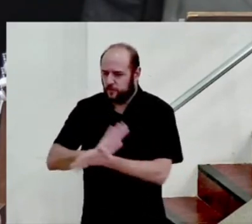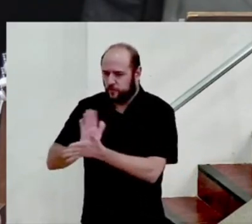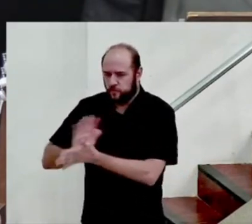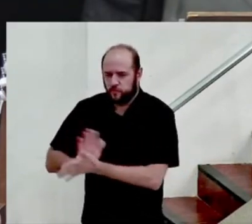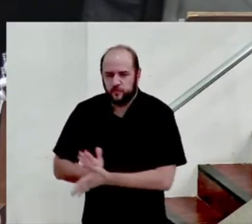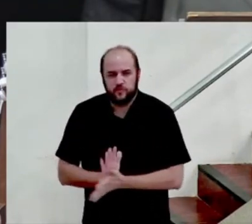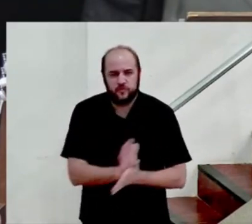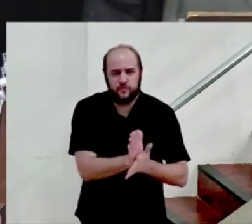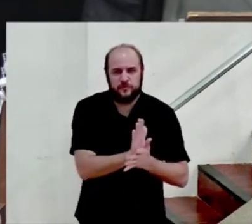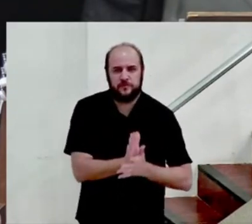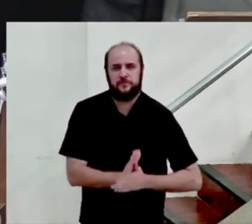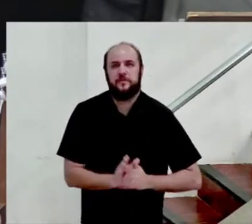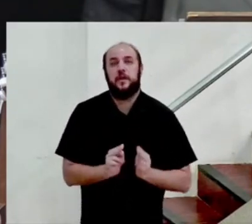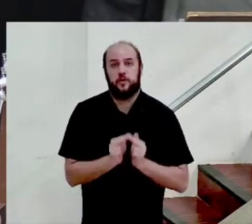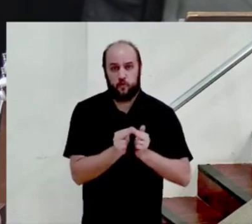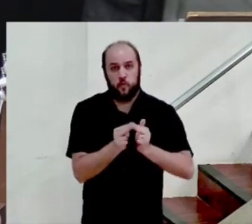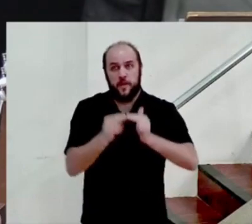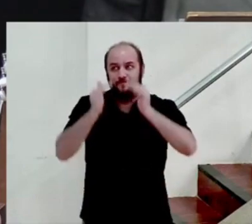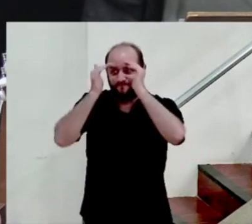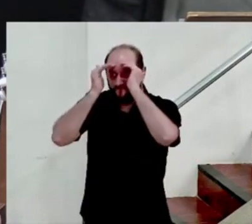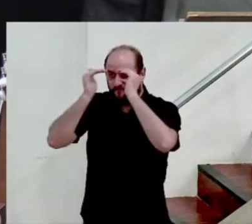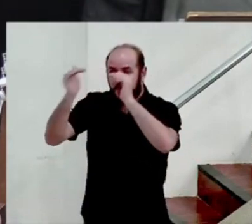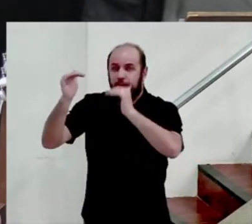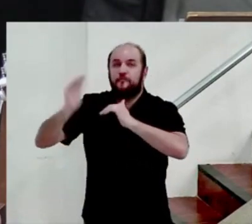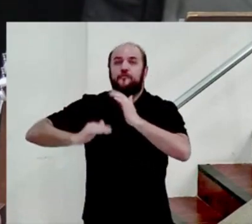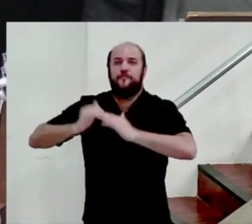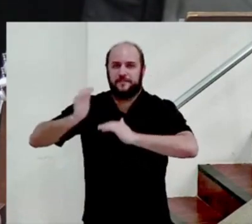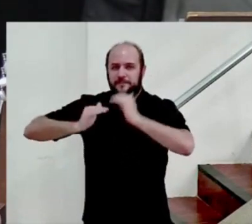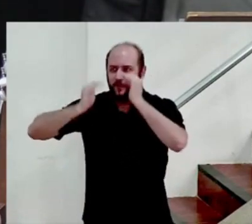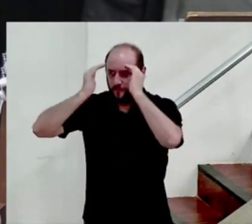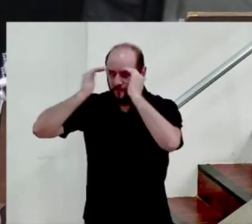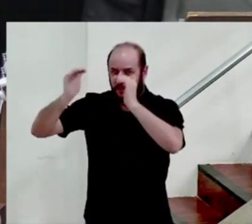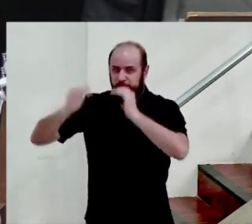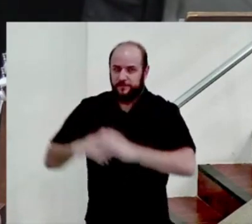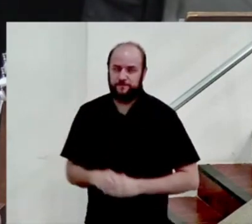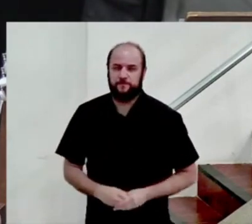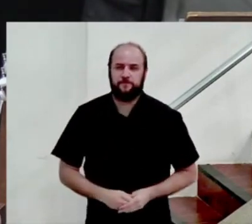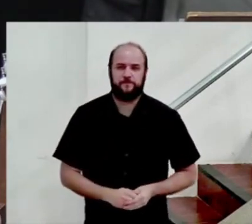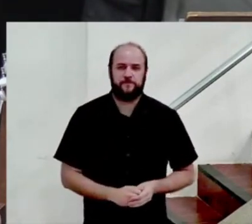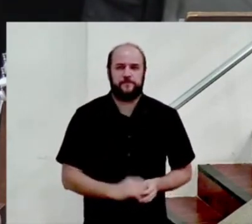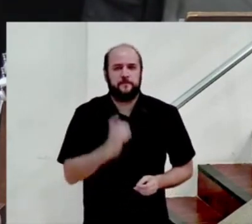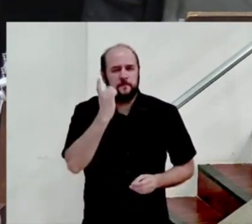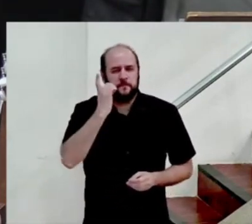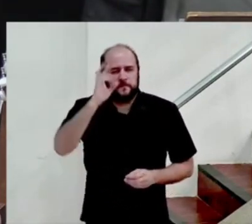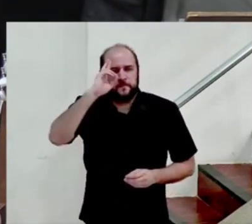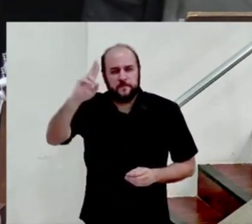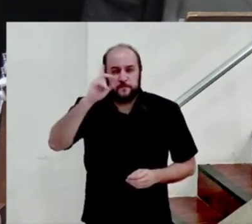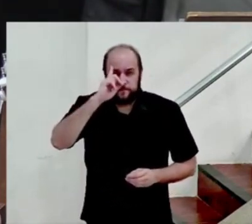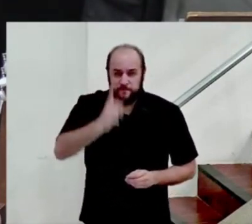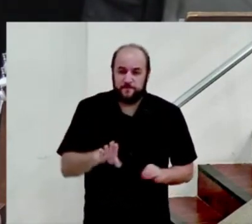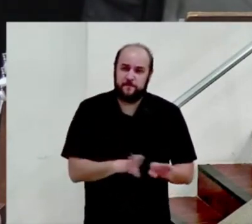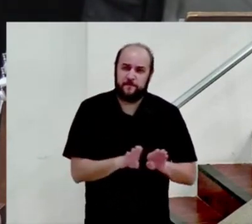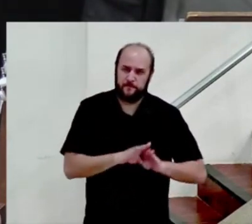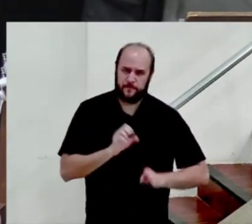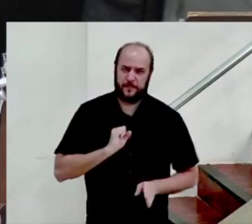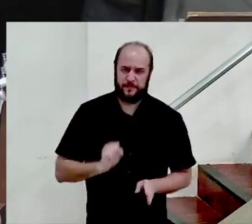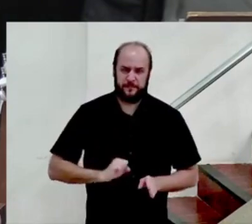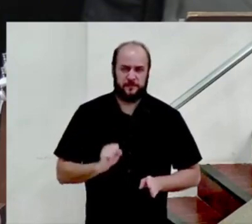Noé segundo o Senhor lhe ordenara. Um dia o Senhor estabeleceu também o sumo